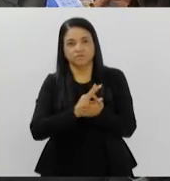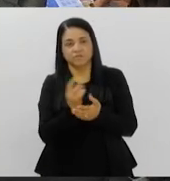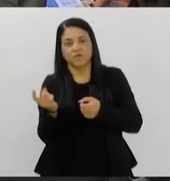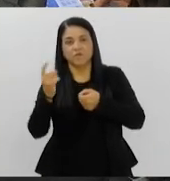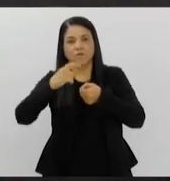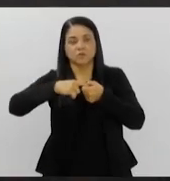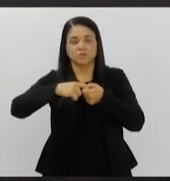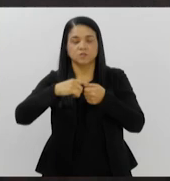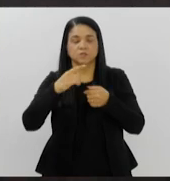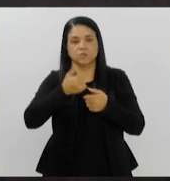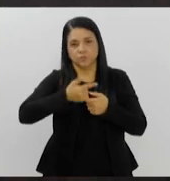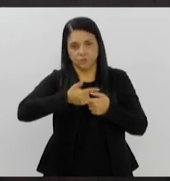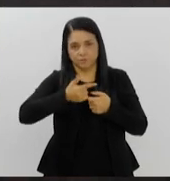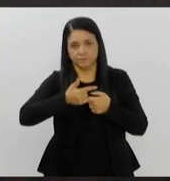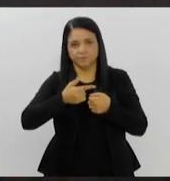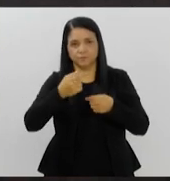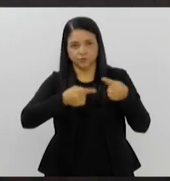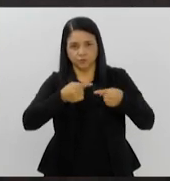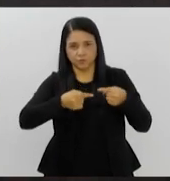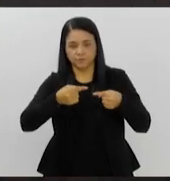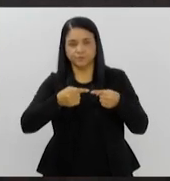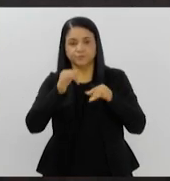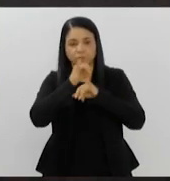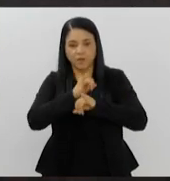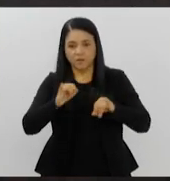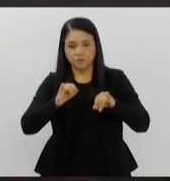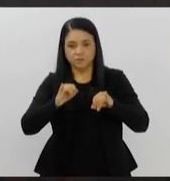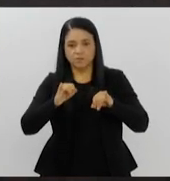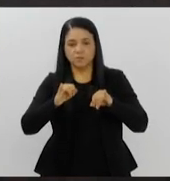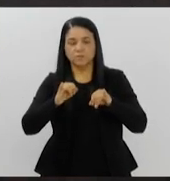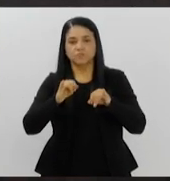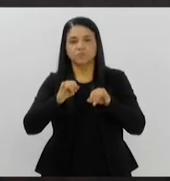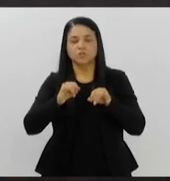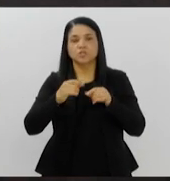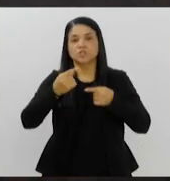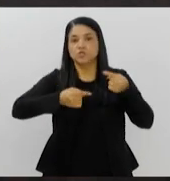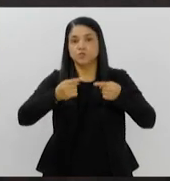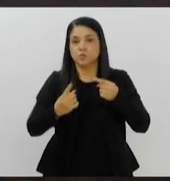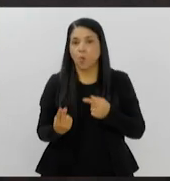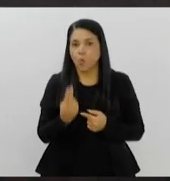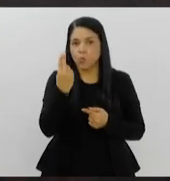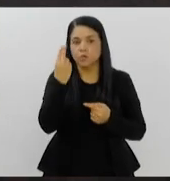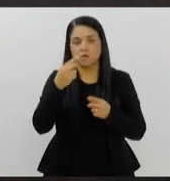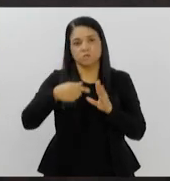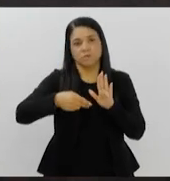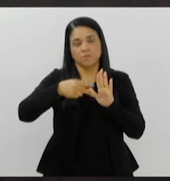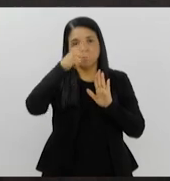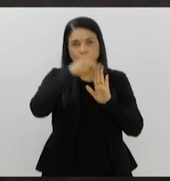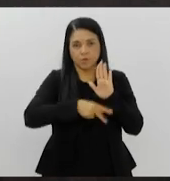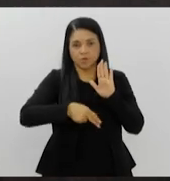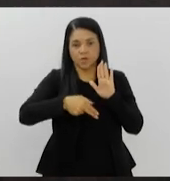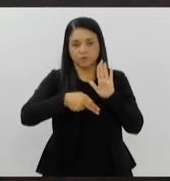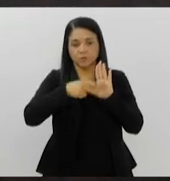segunda. Anuncio, em discussão única,